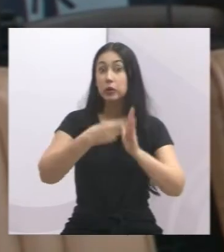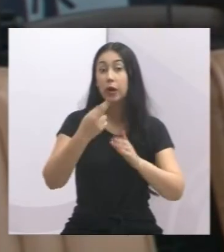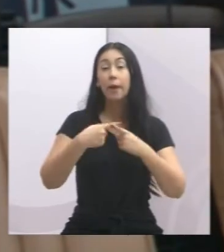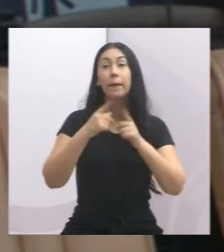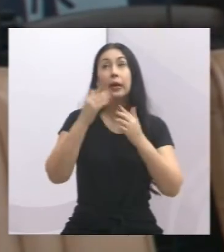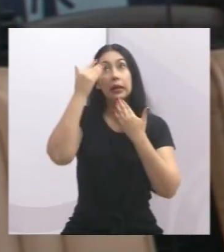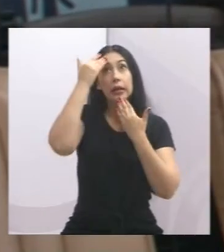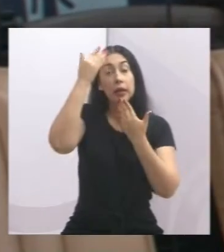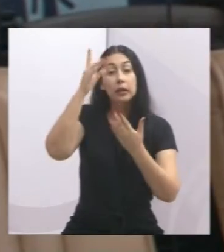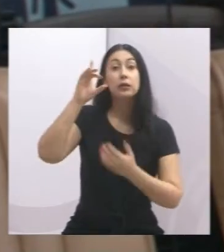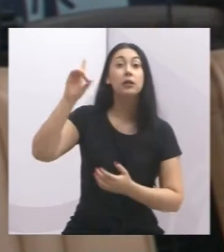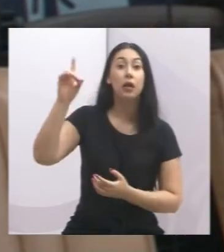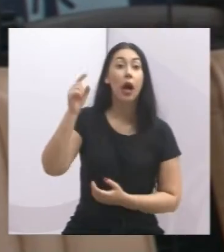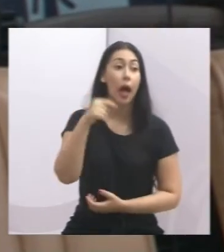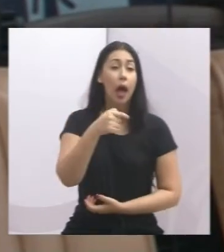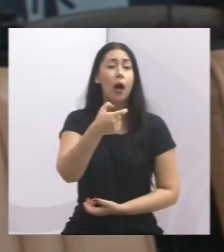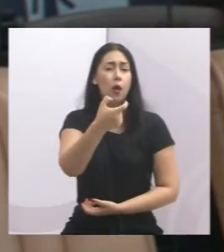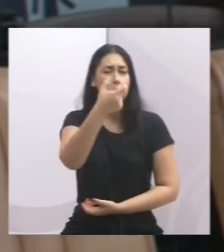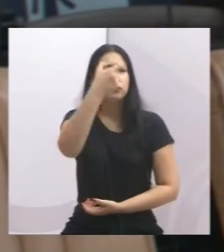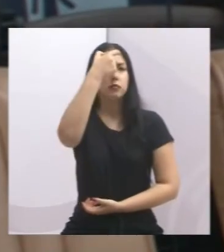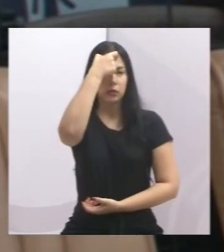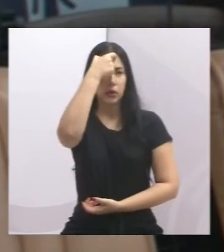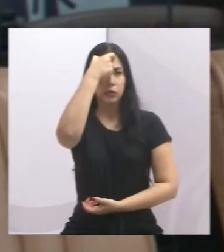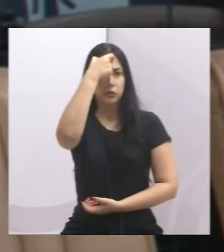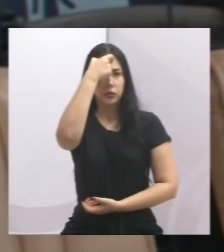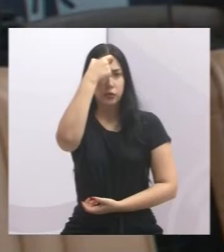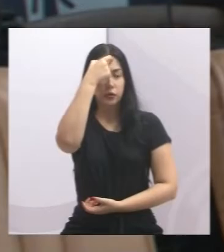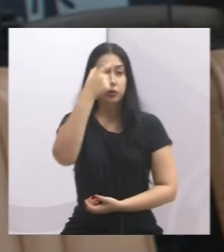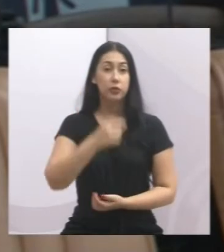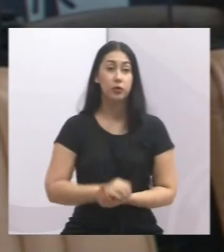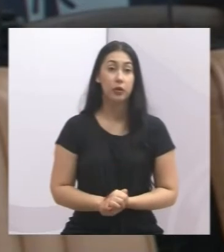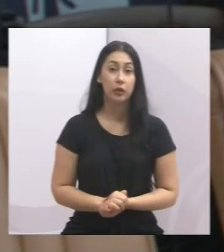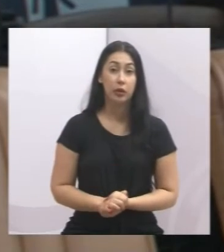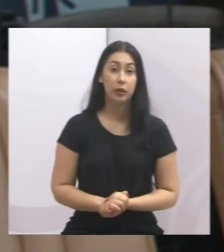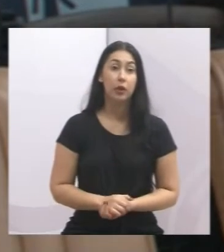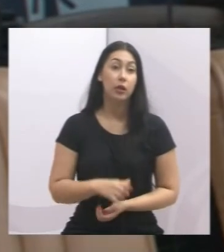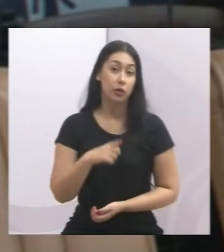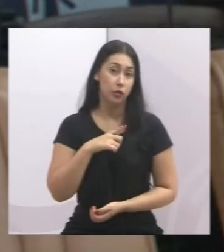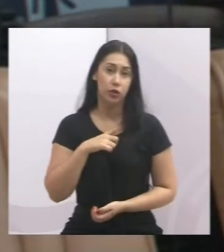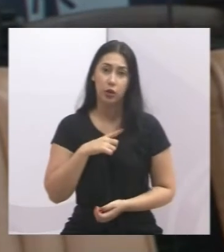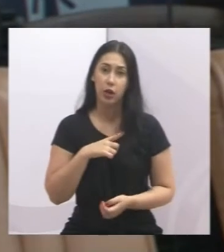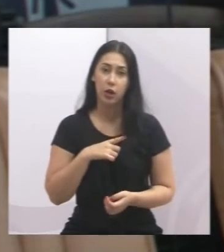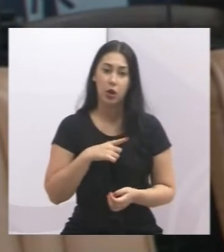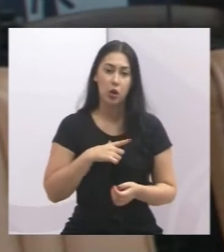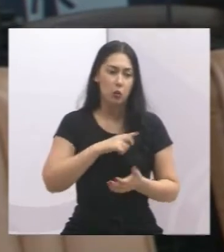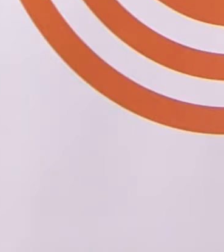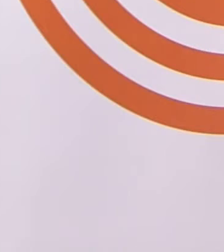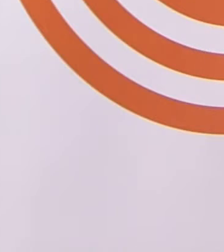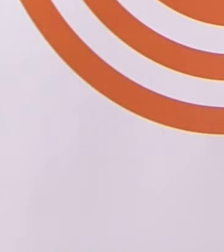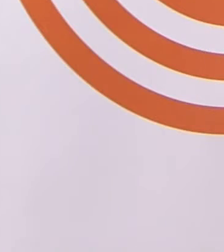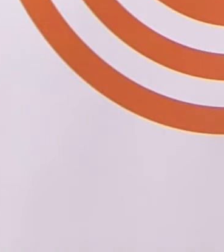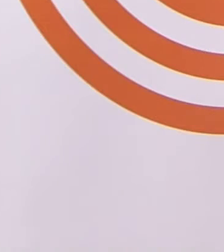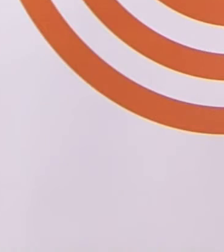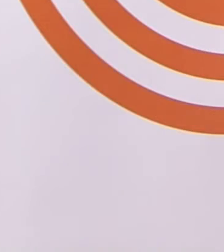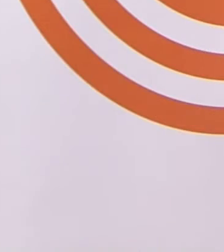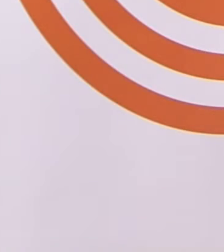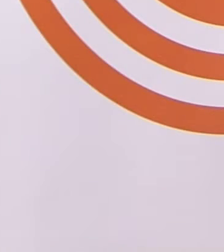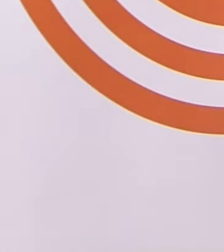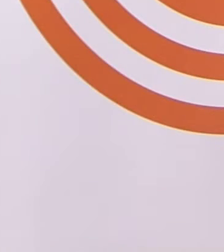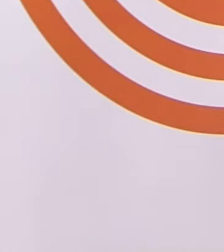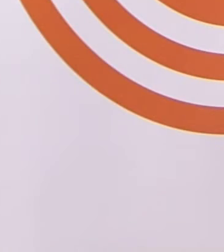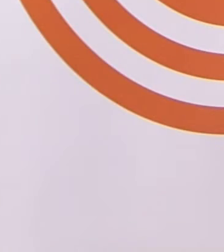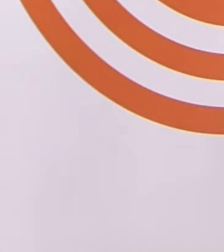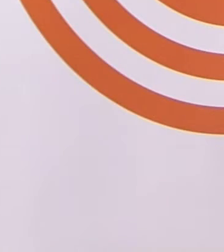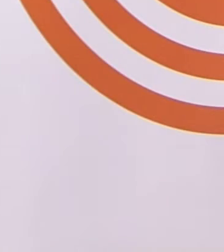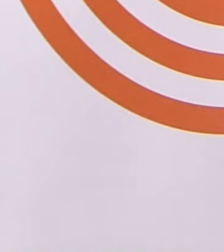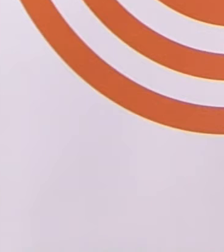é um condutor consciente de moto que estava com a anteninha suspensa, senão poderia ter sido mais grave. Após discussão